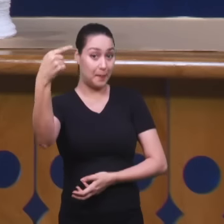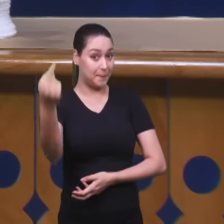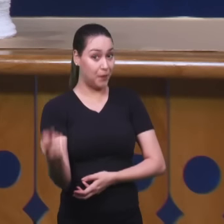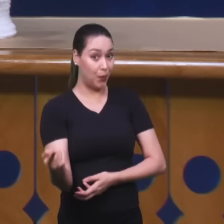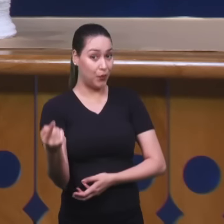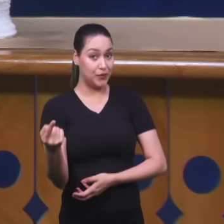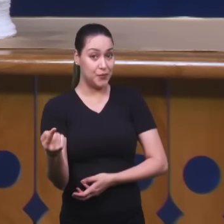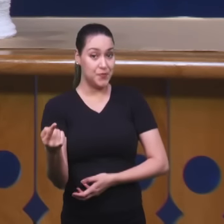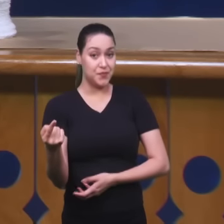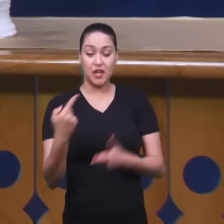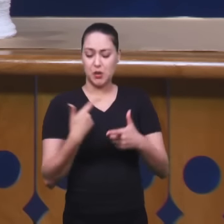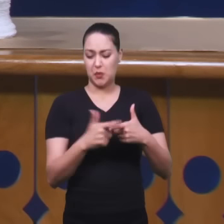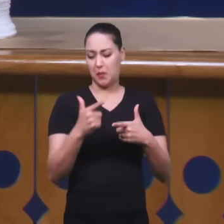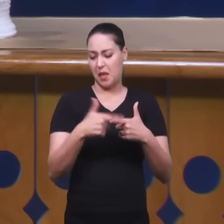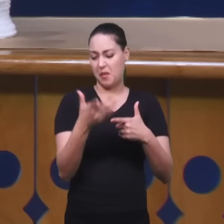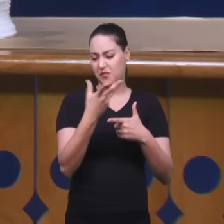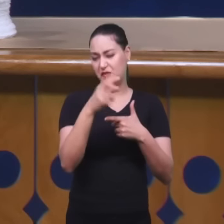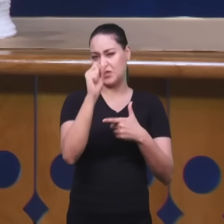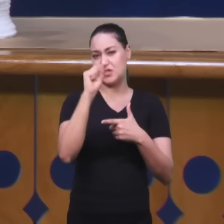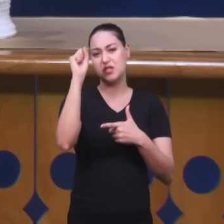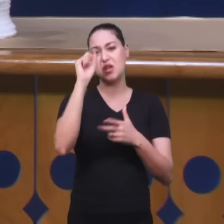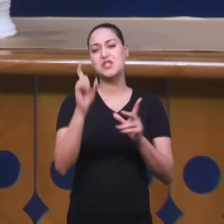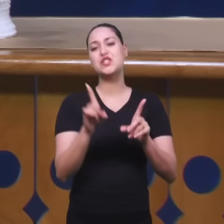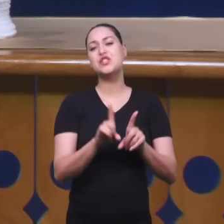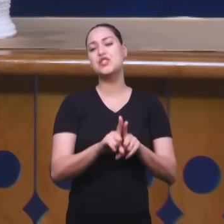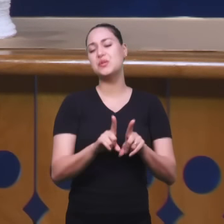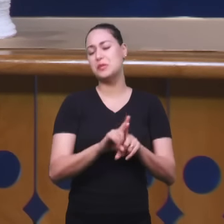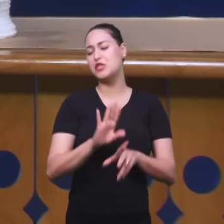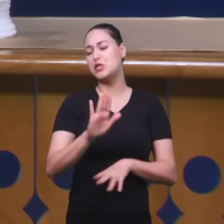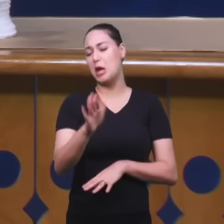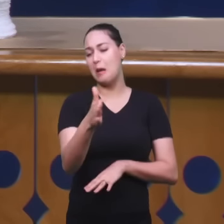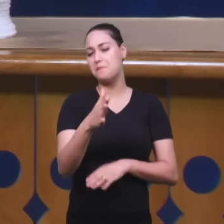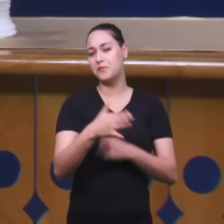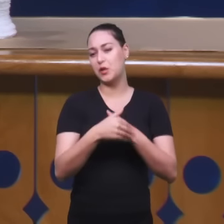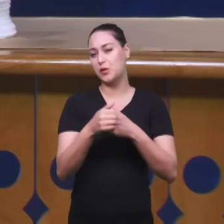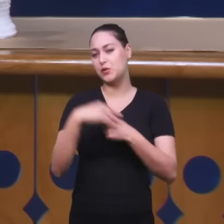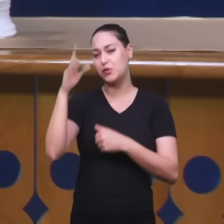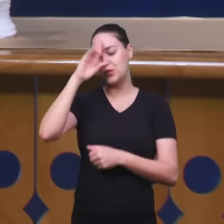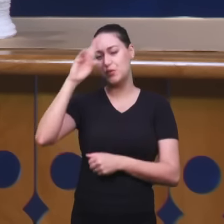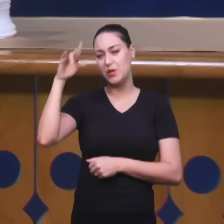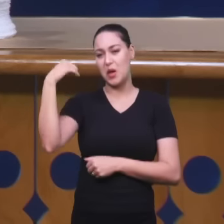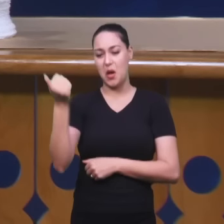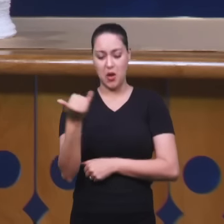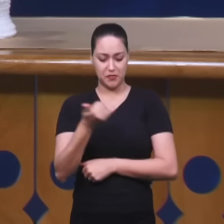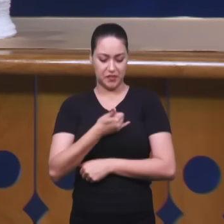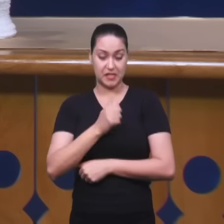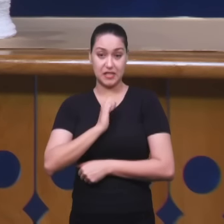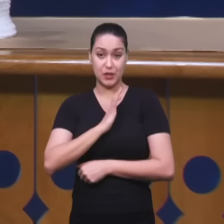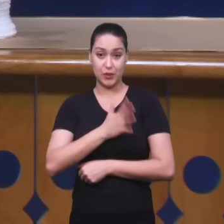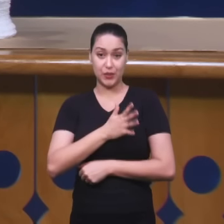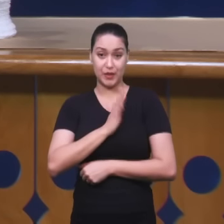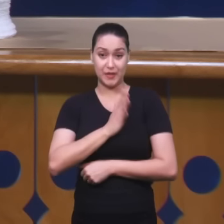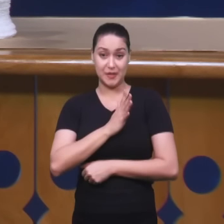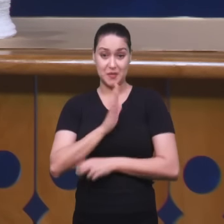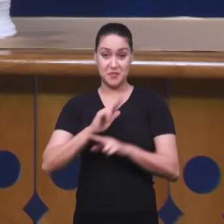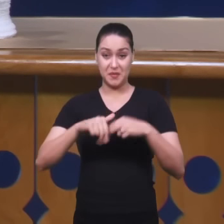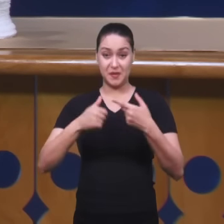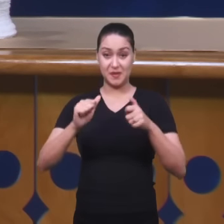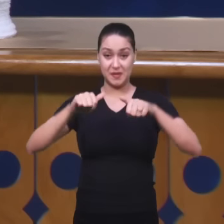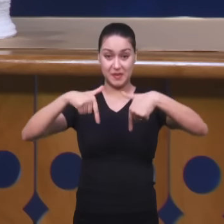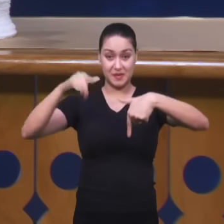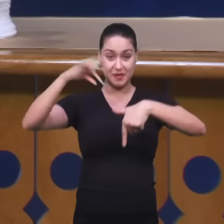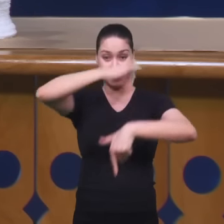problemas Terem sido vencidos Depois do consolo Senhor Visitar o nosso coração Pela presença Do Espírito